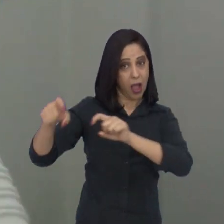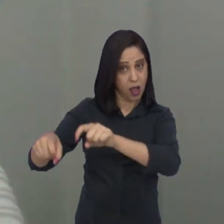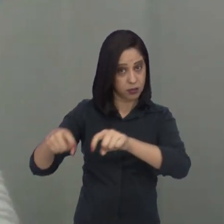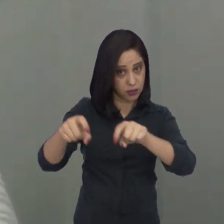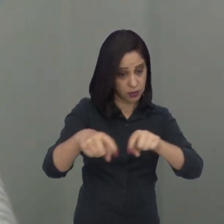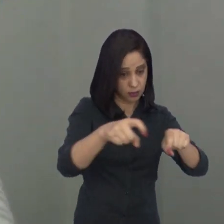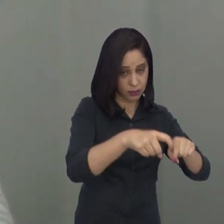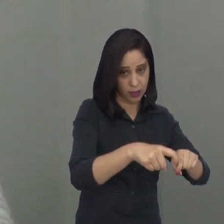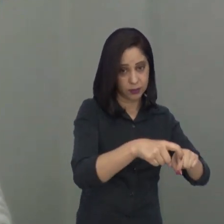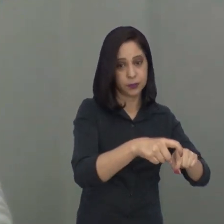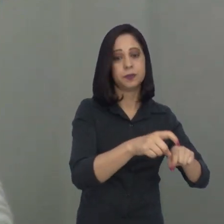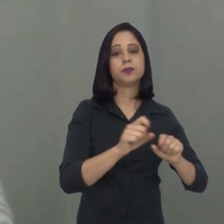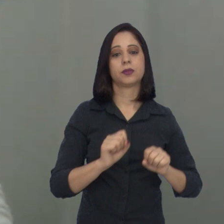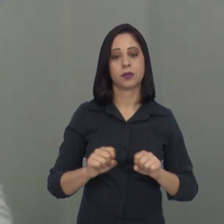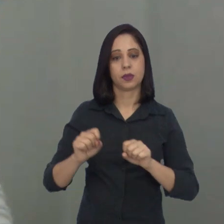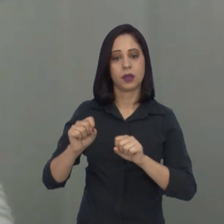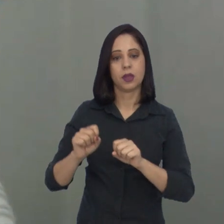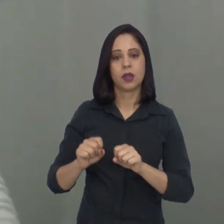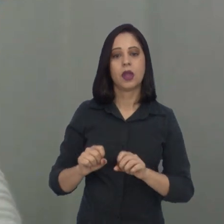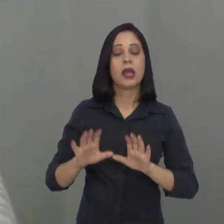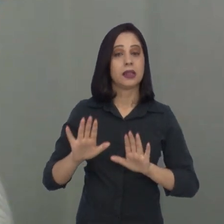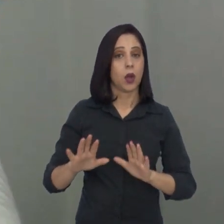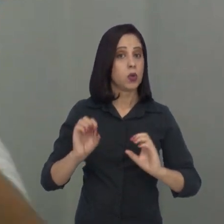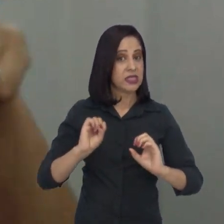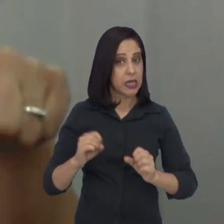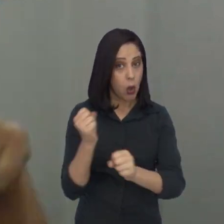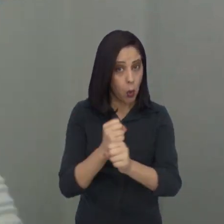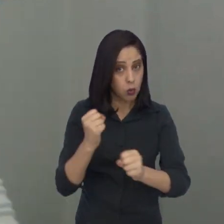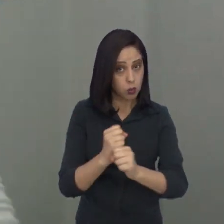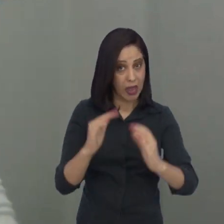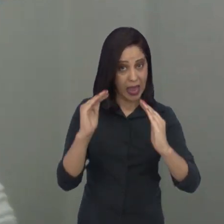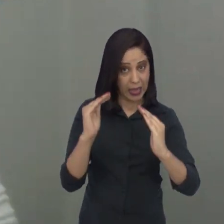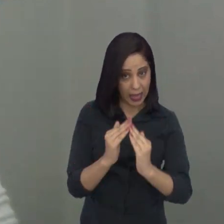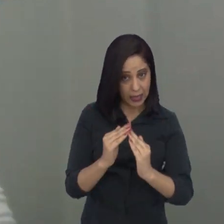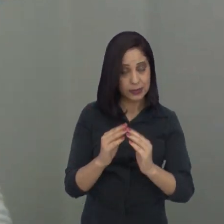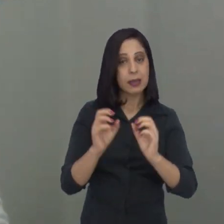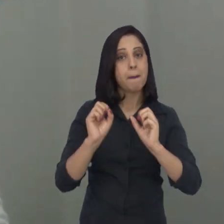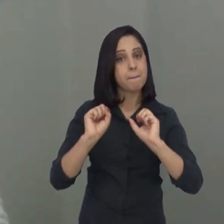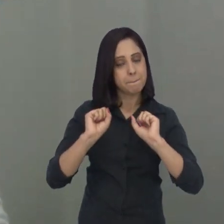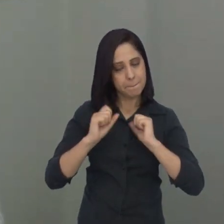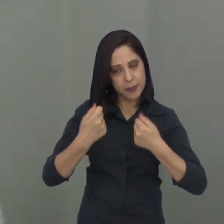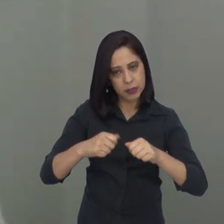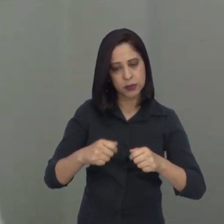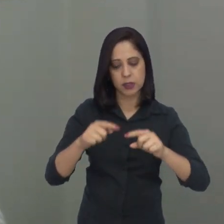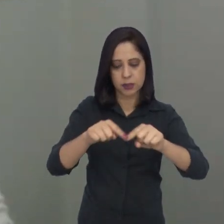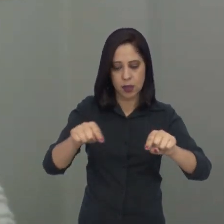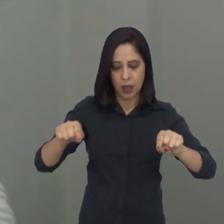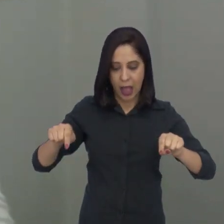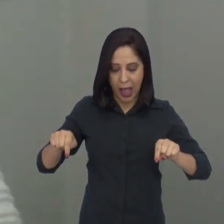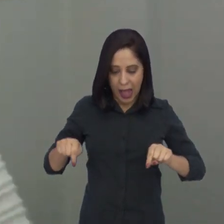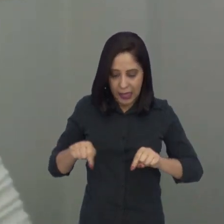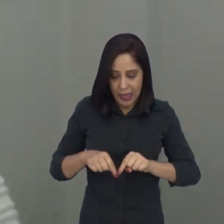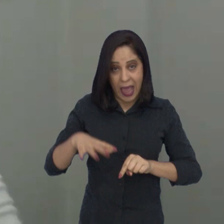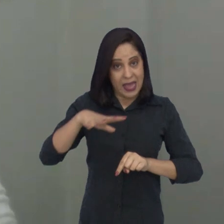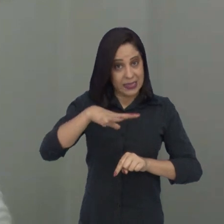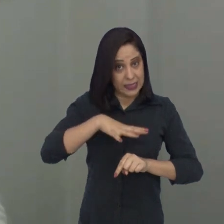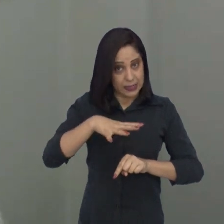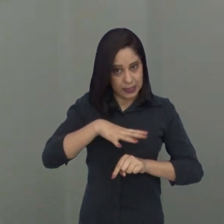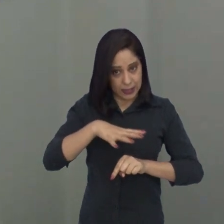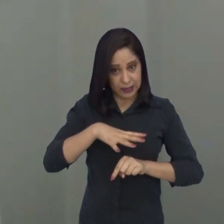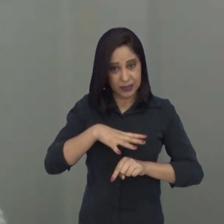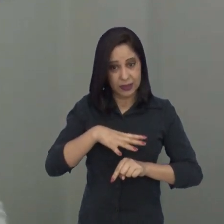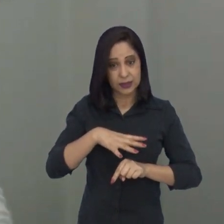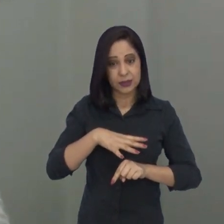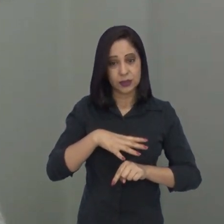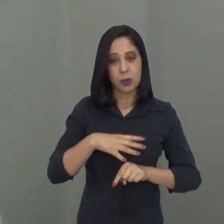eles devem ser feitos dentro da área urbana, dentro dessa delimitação urbana. O que